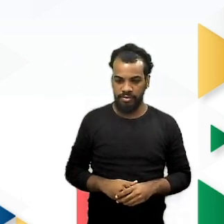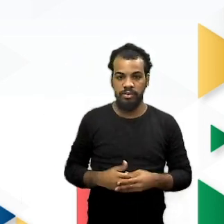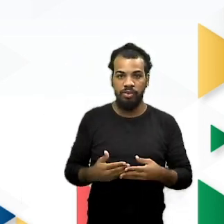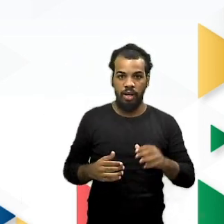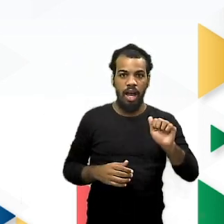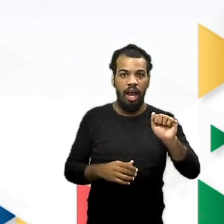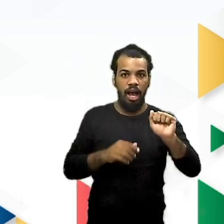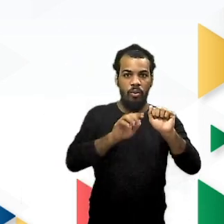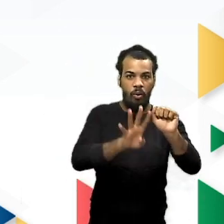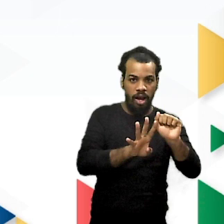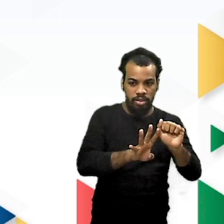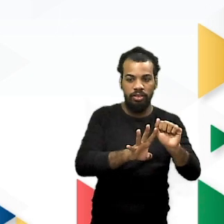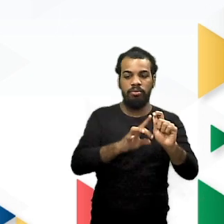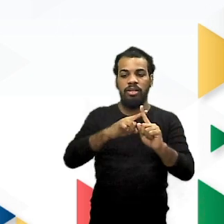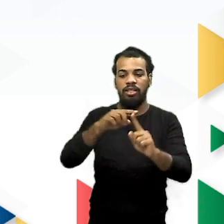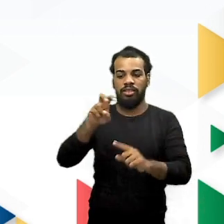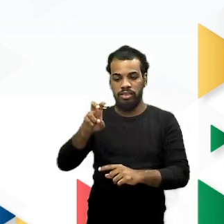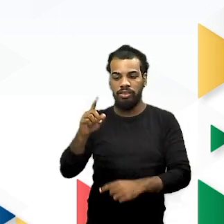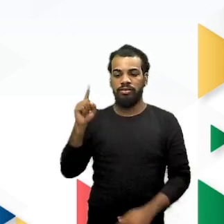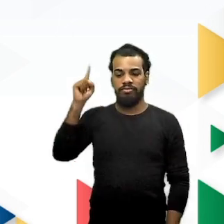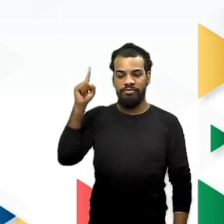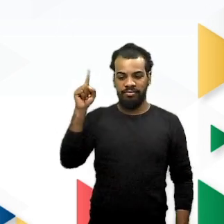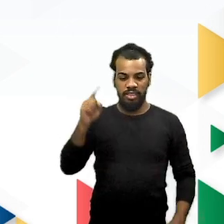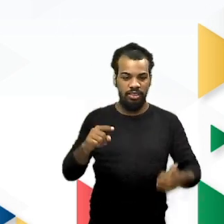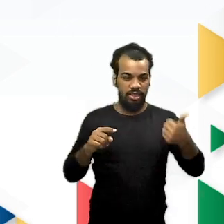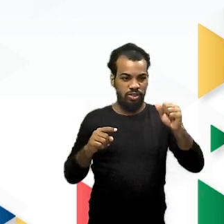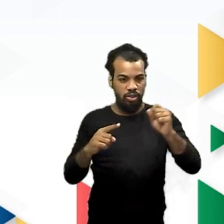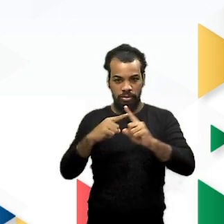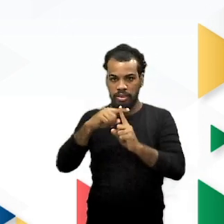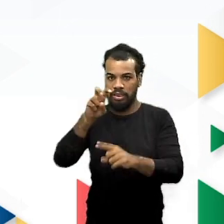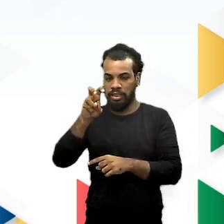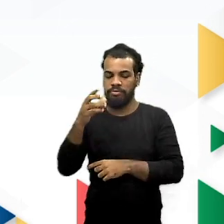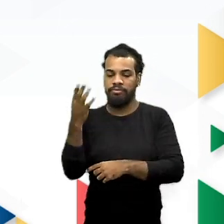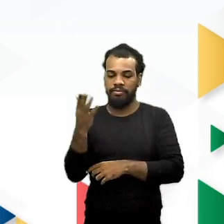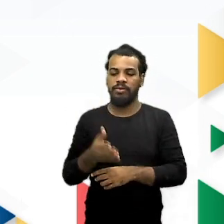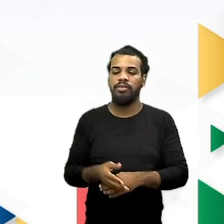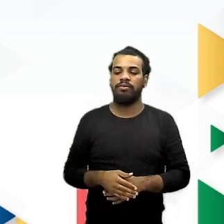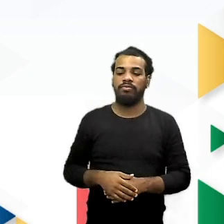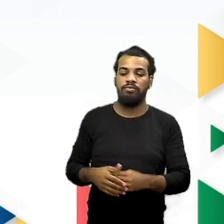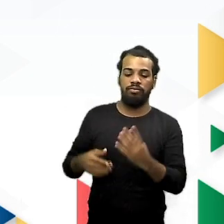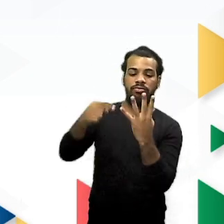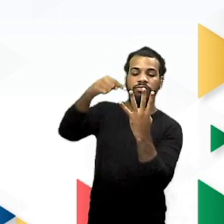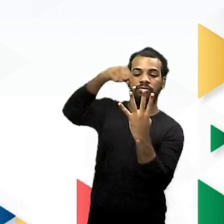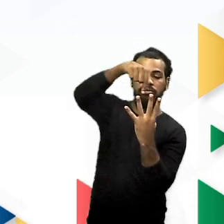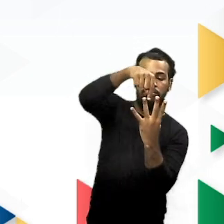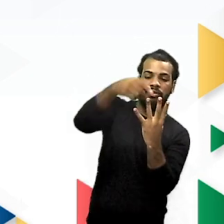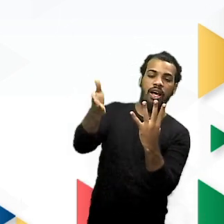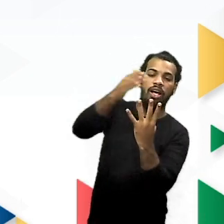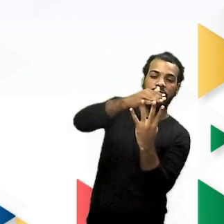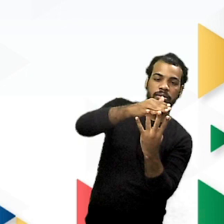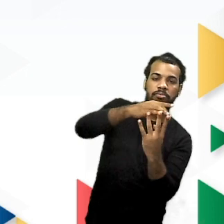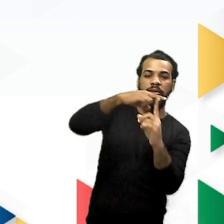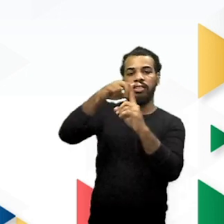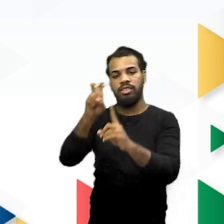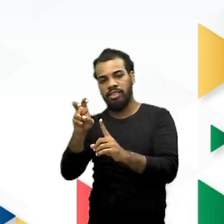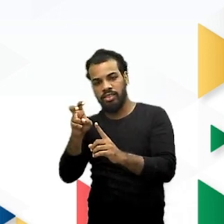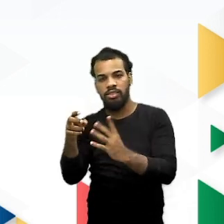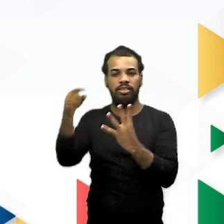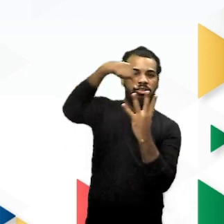tá? Então seria 18 mais 5, beleza? Sempre o anterior mais o 5. E aí você